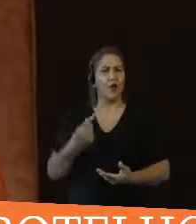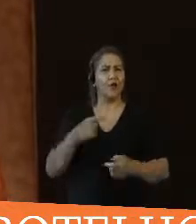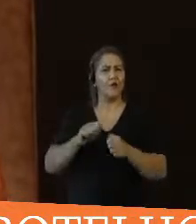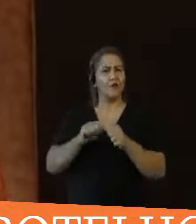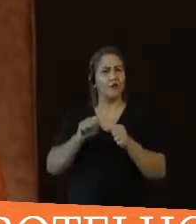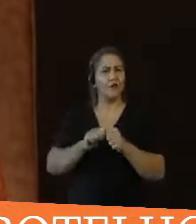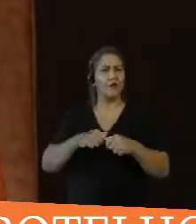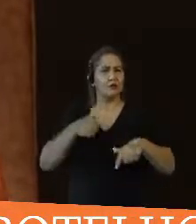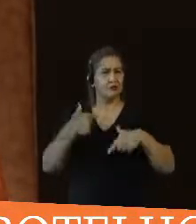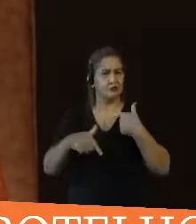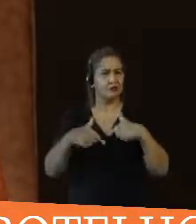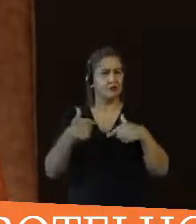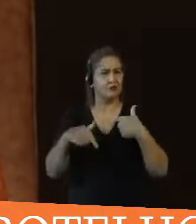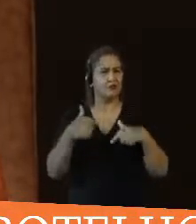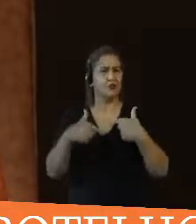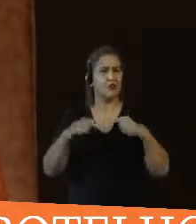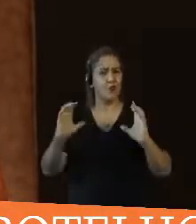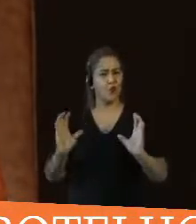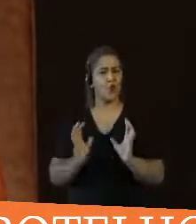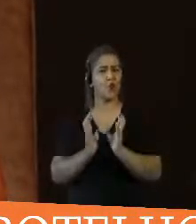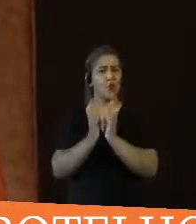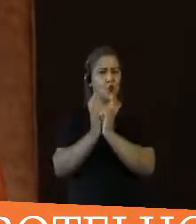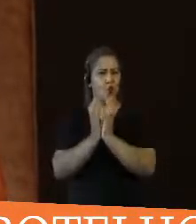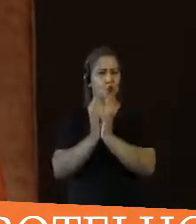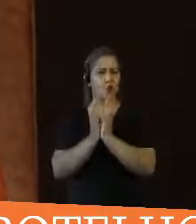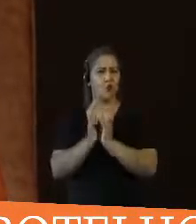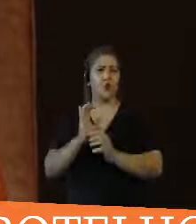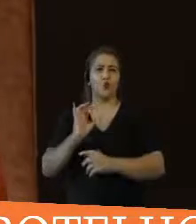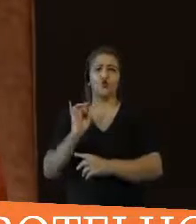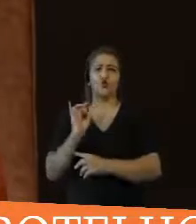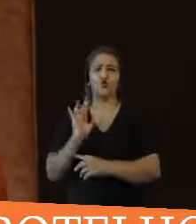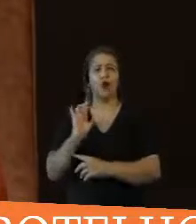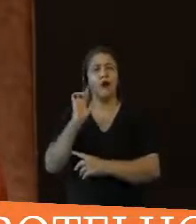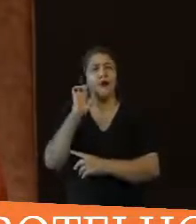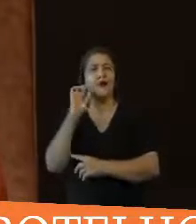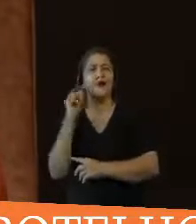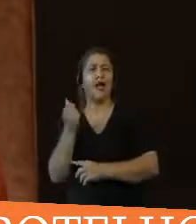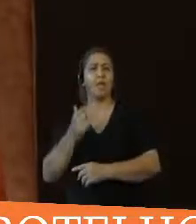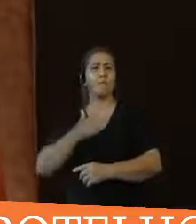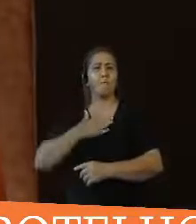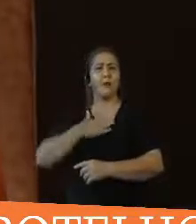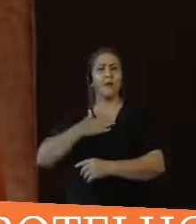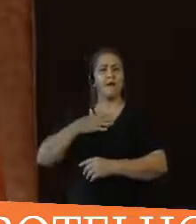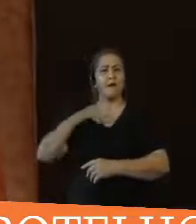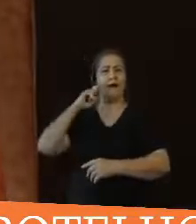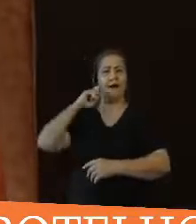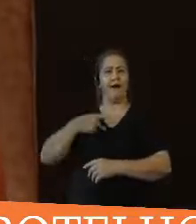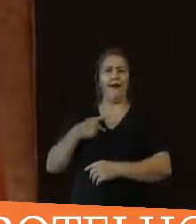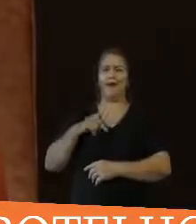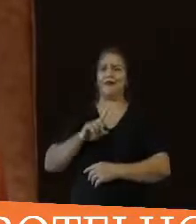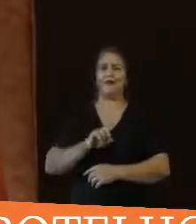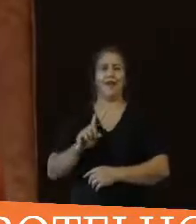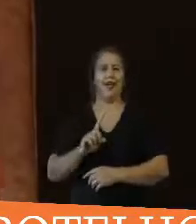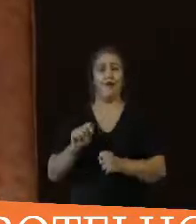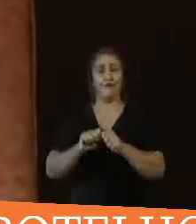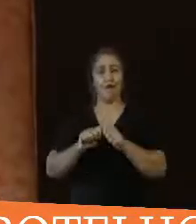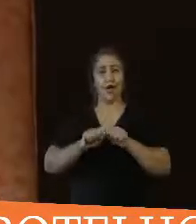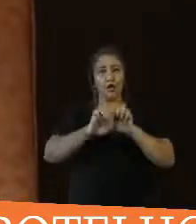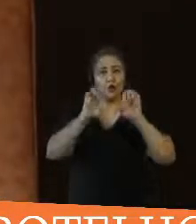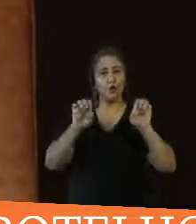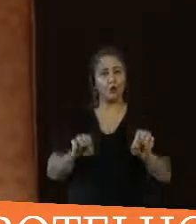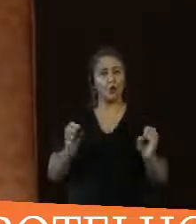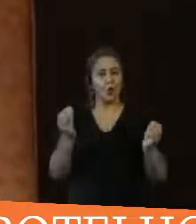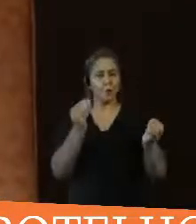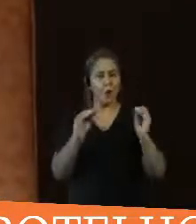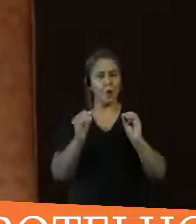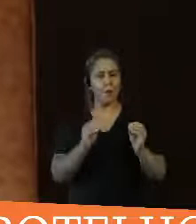trabalho com o grupo todo. Não foi apenas assim, uma ideia minha. Né, eu fiz a parte estrutural